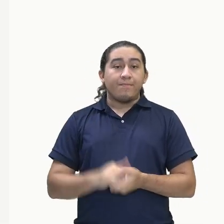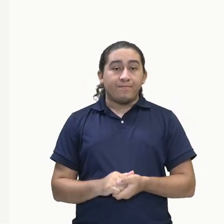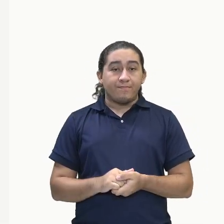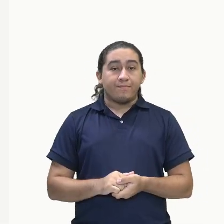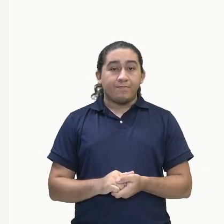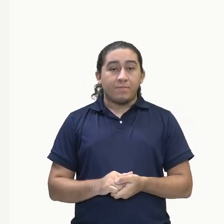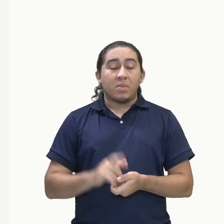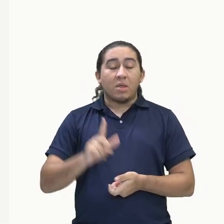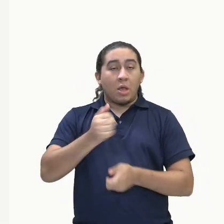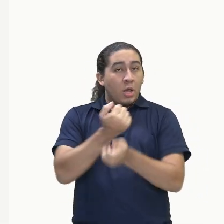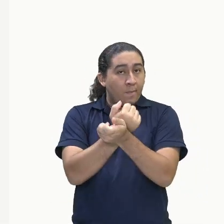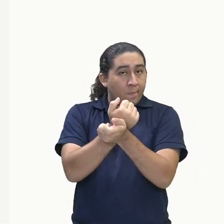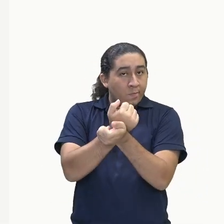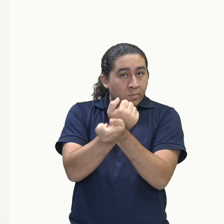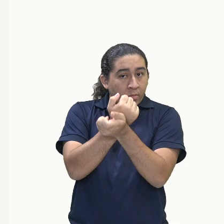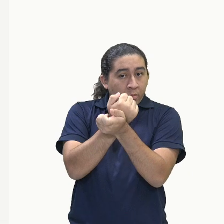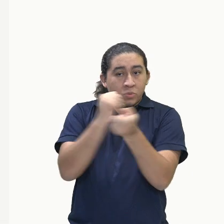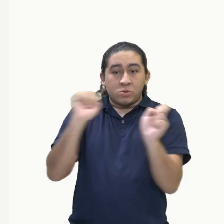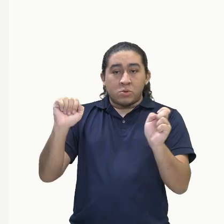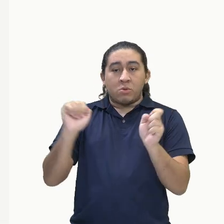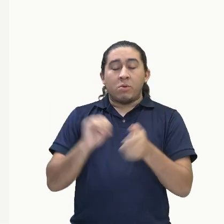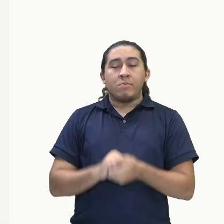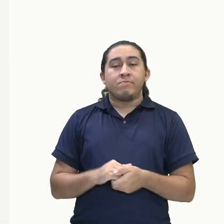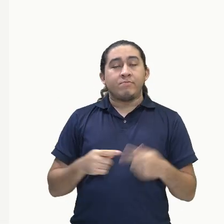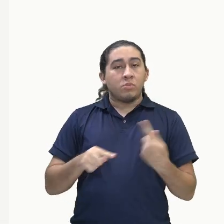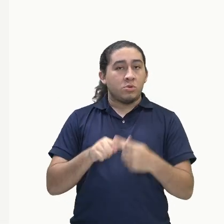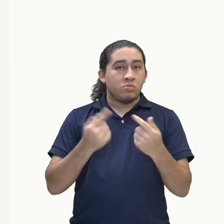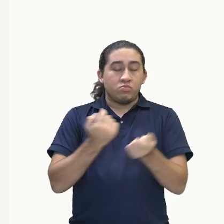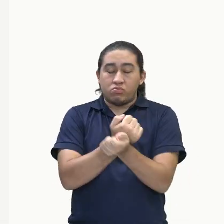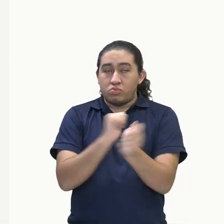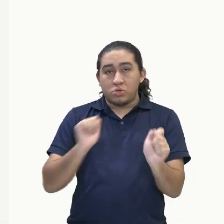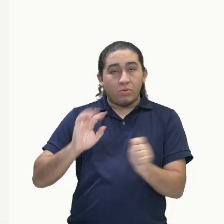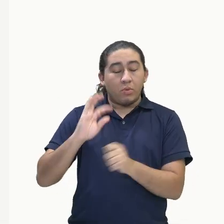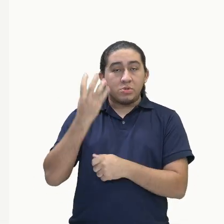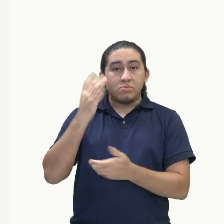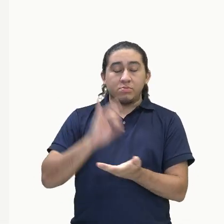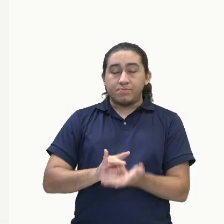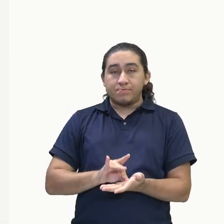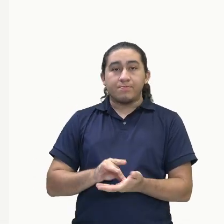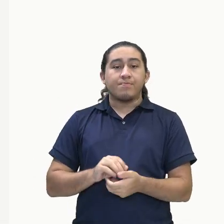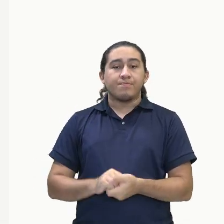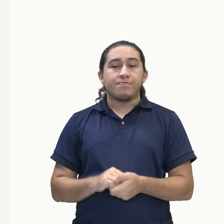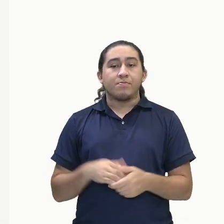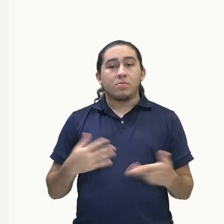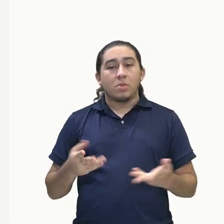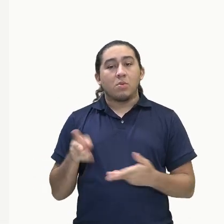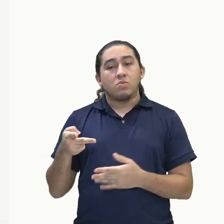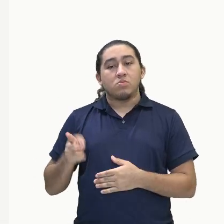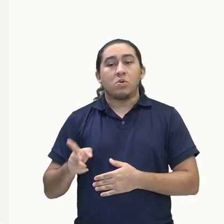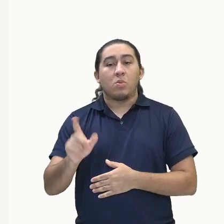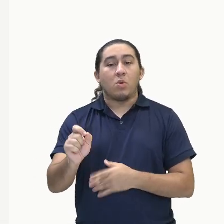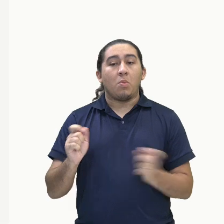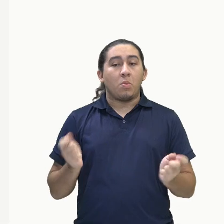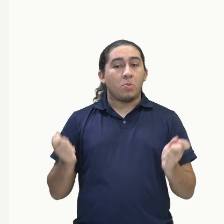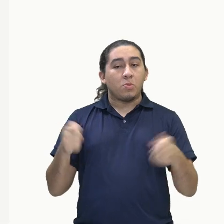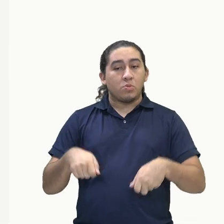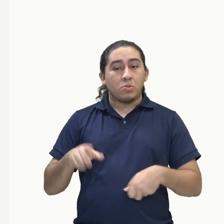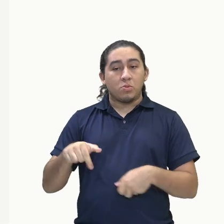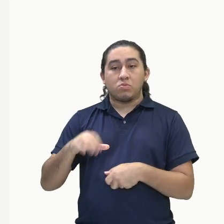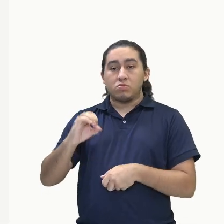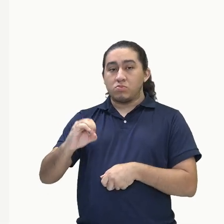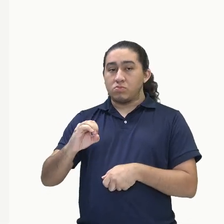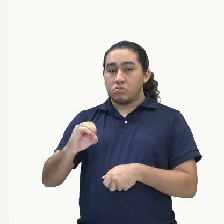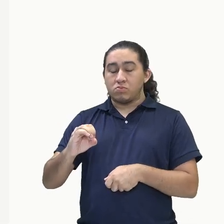impossível. Por quê? Porque vai ser impossível ele ocorrer. Então, toda vez que a probabilidade de um evento é 0,